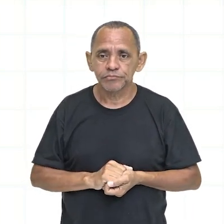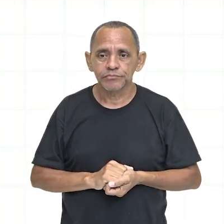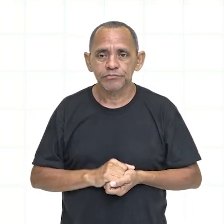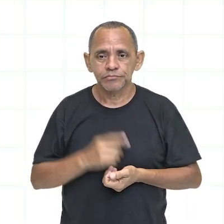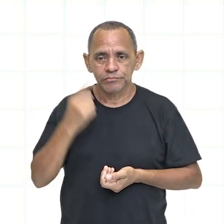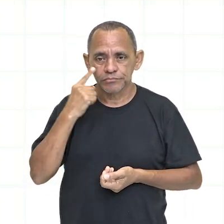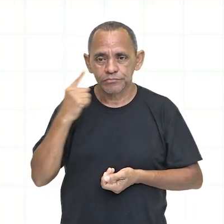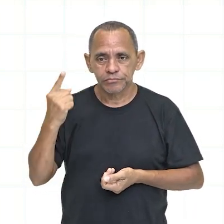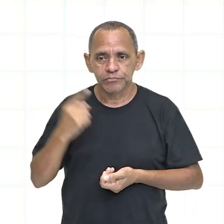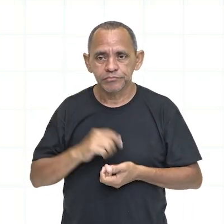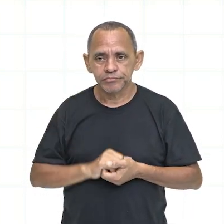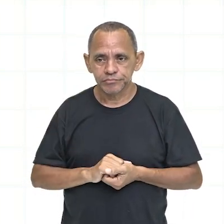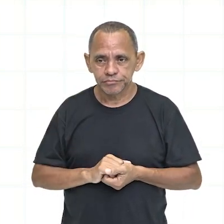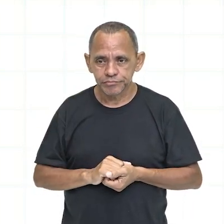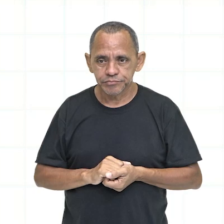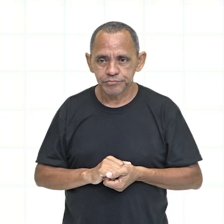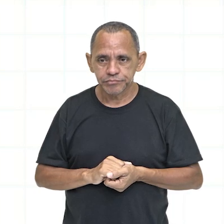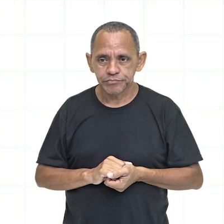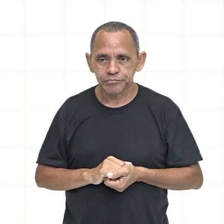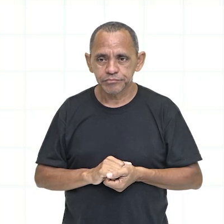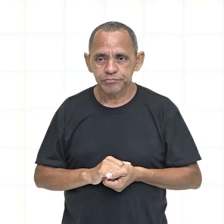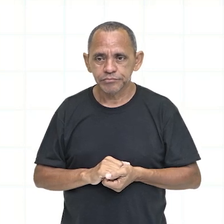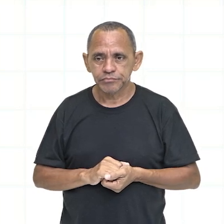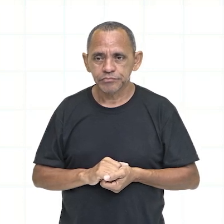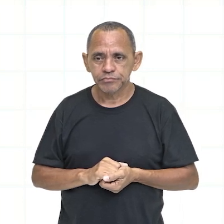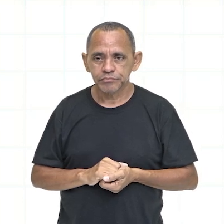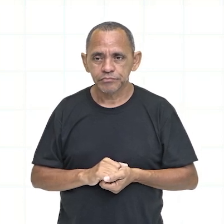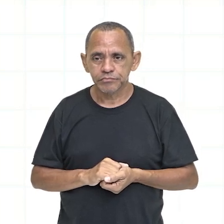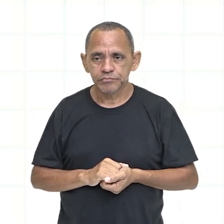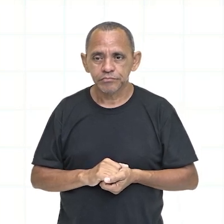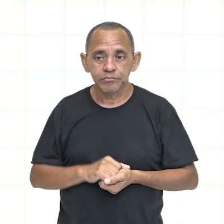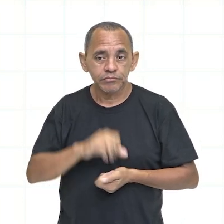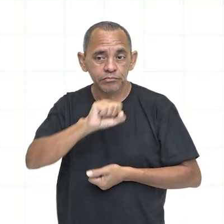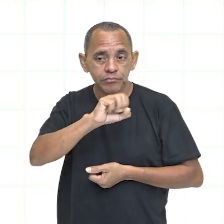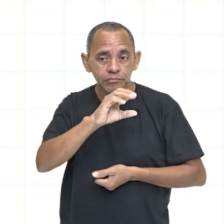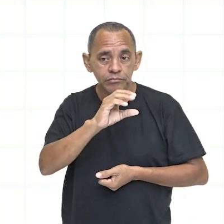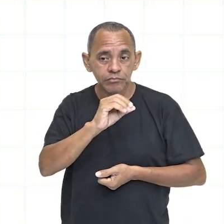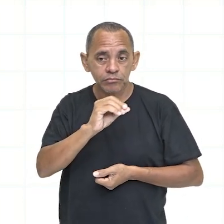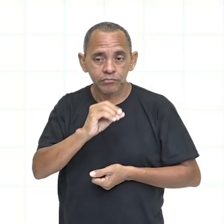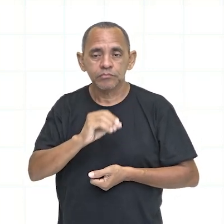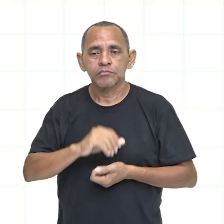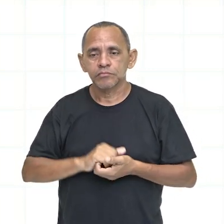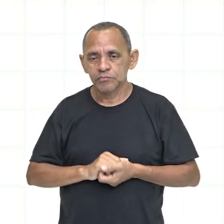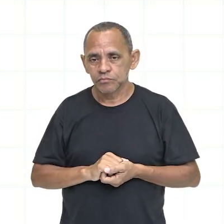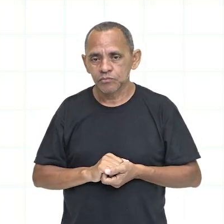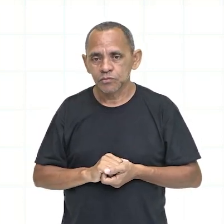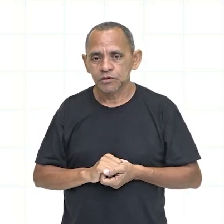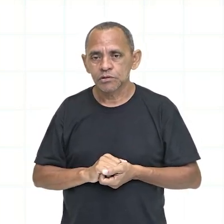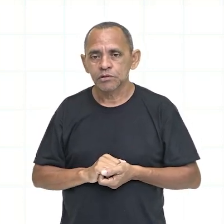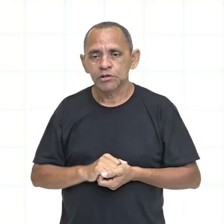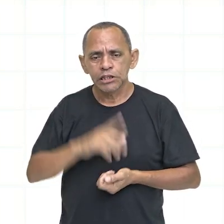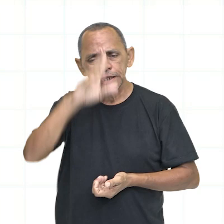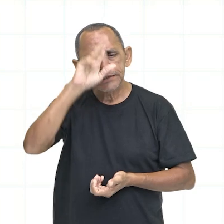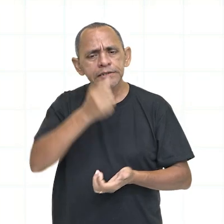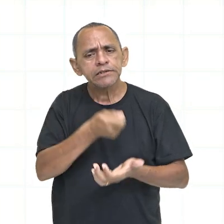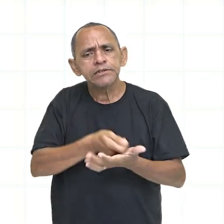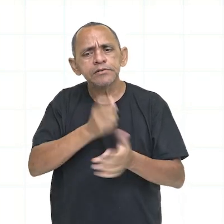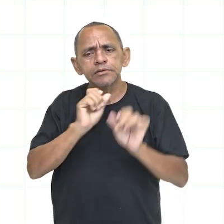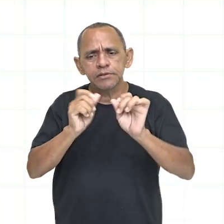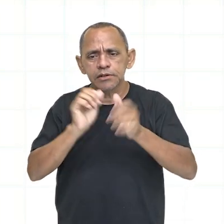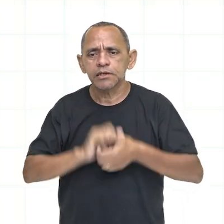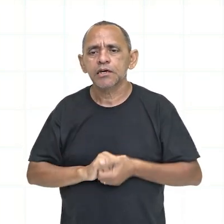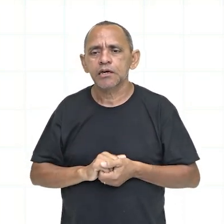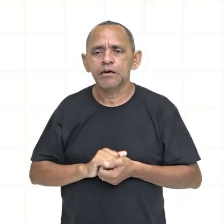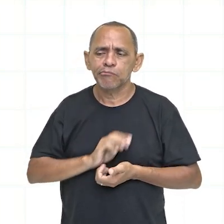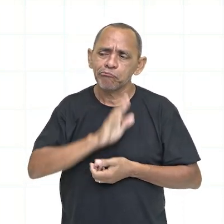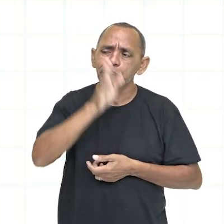nosso advérbio. Então, nós decidimos ter um piquenique, né? Fazer um piquenique no parque. Então, nós temos